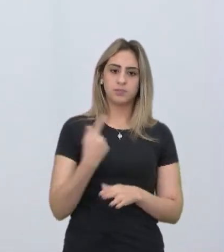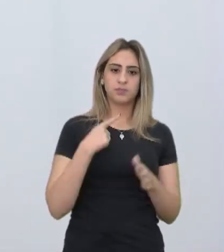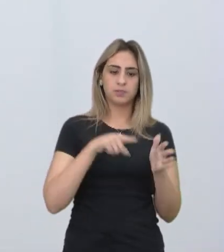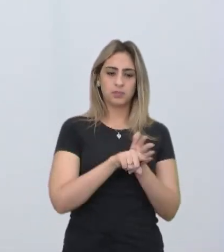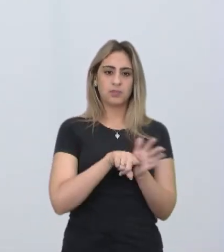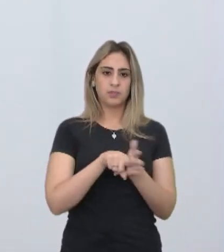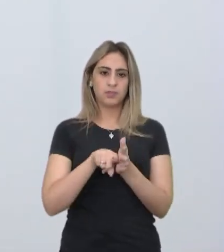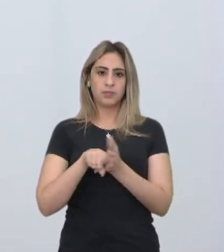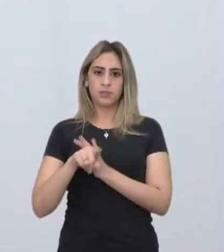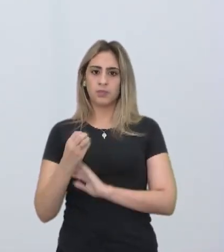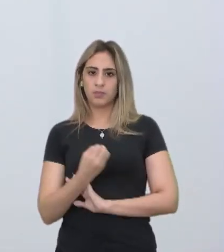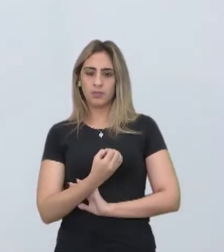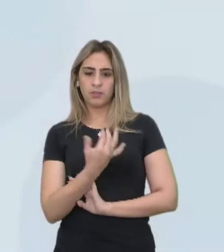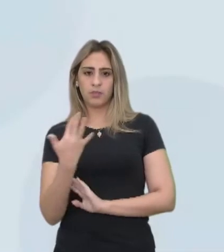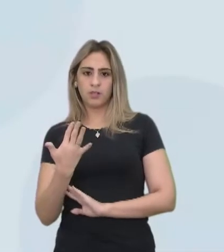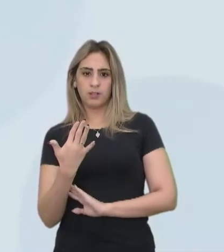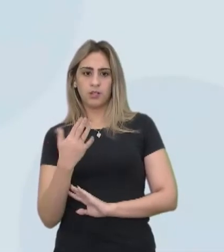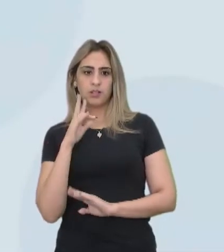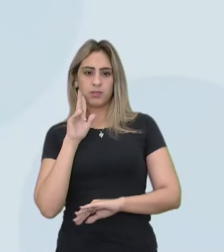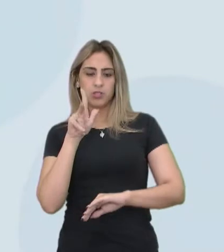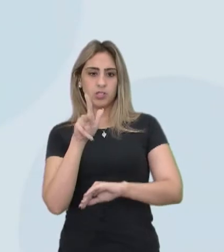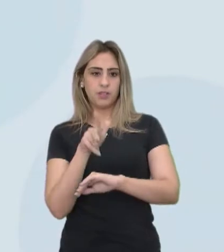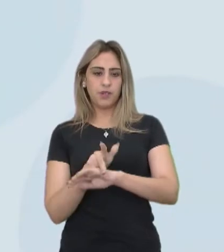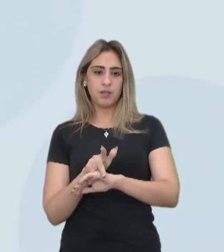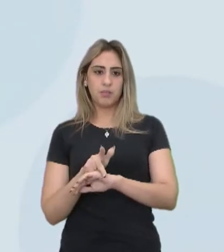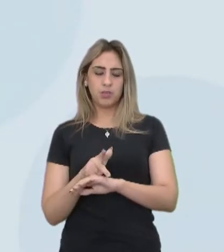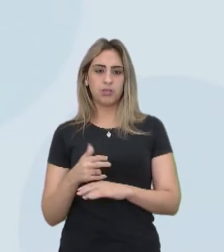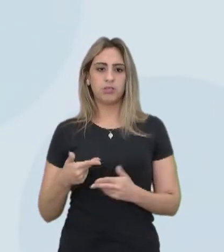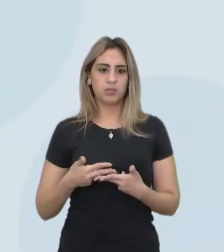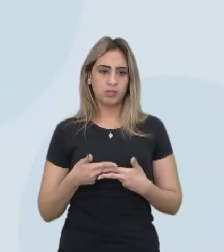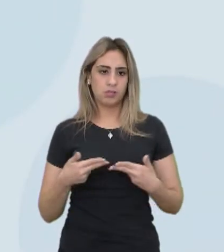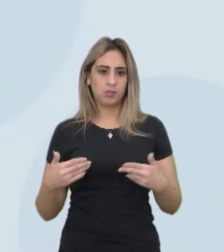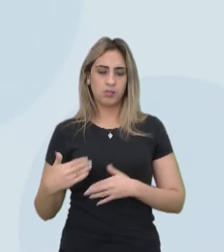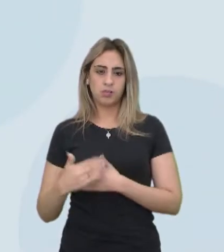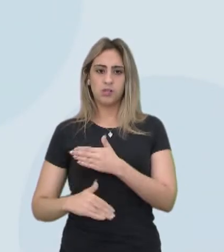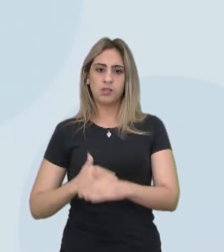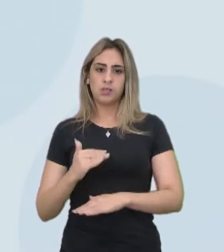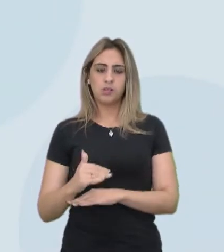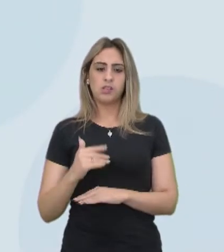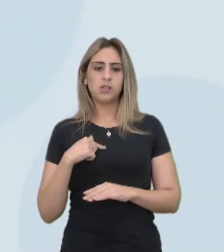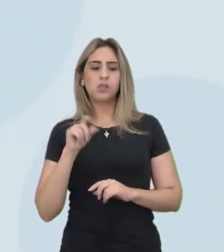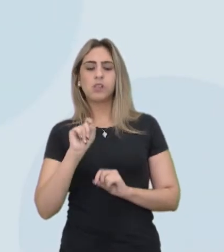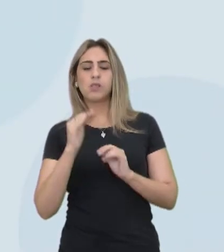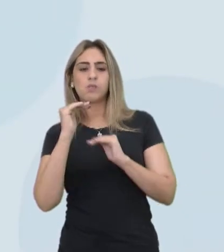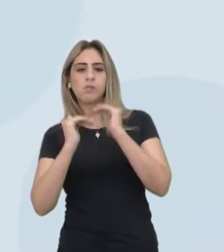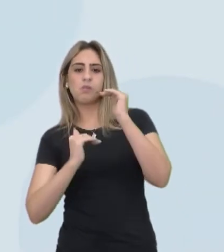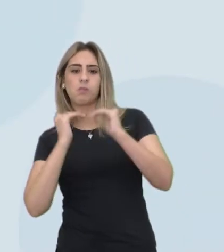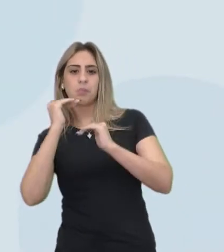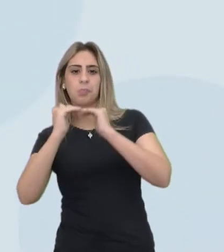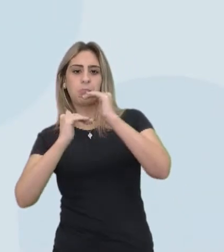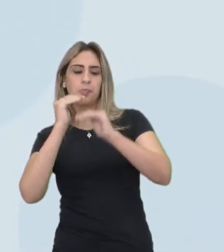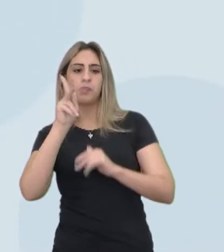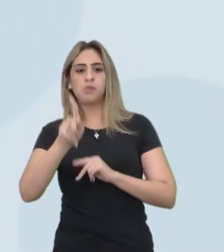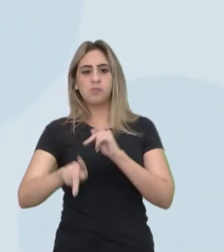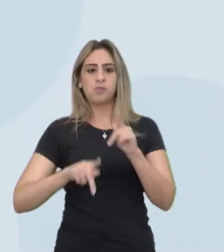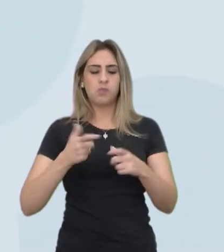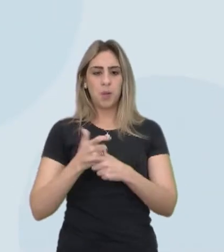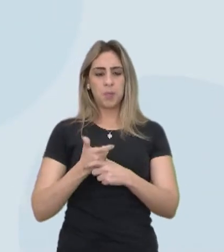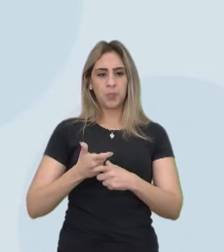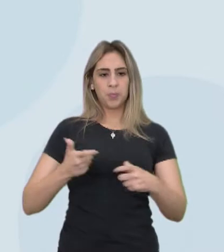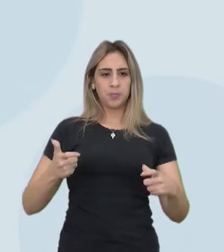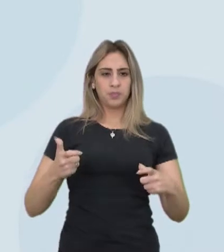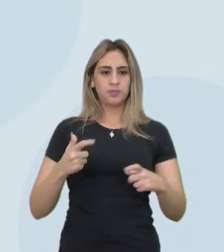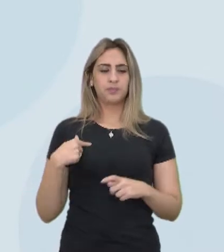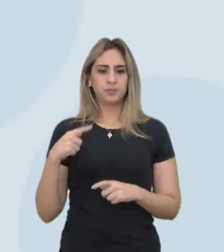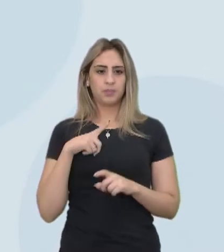analisar alguns pontos aí, né? E principalmente, assim, o que seria, então, né, o crescimento populacional, tal. Então, tá